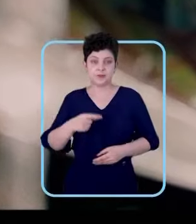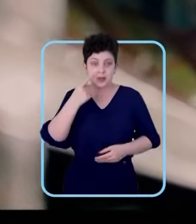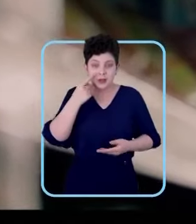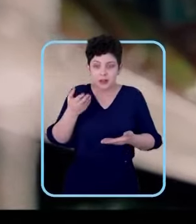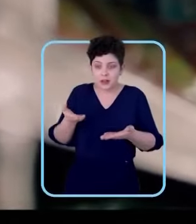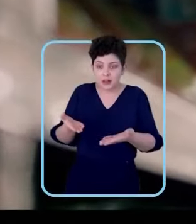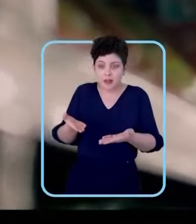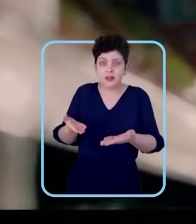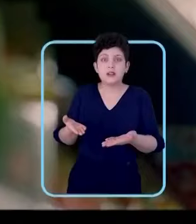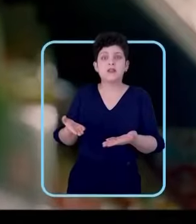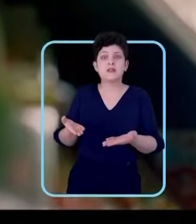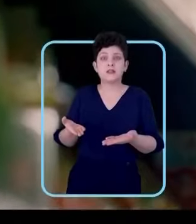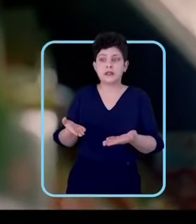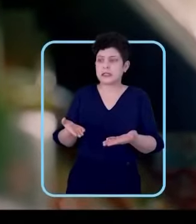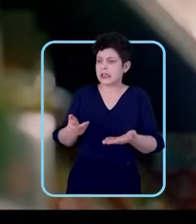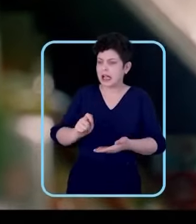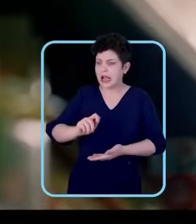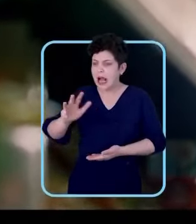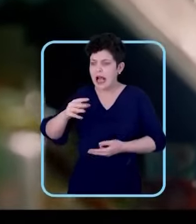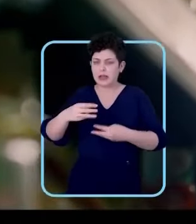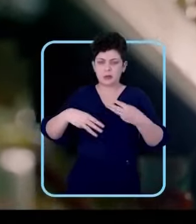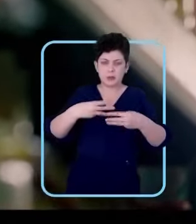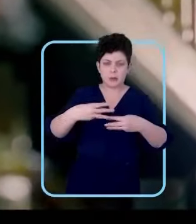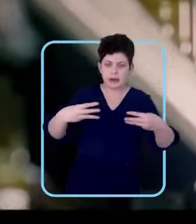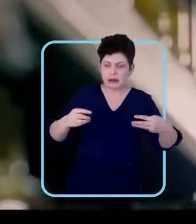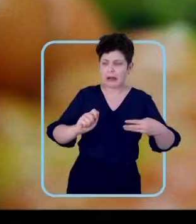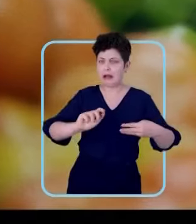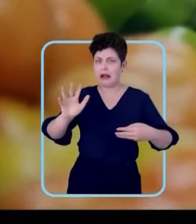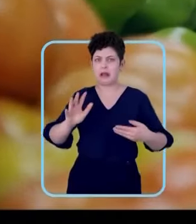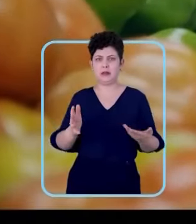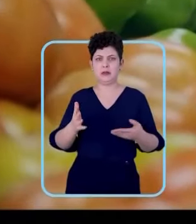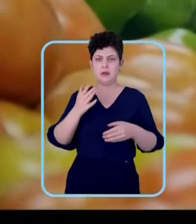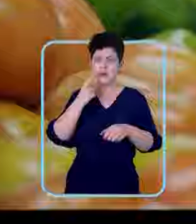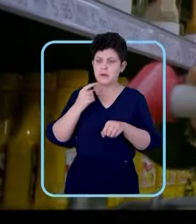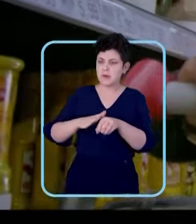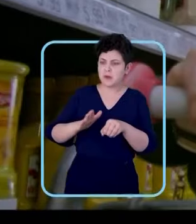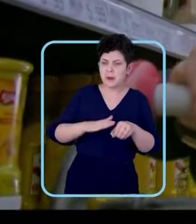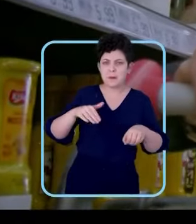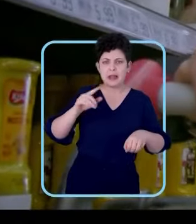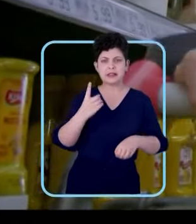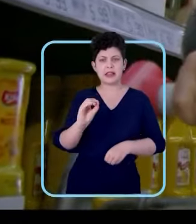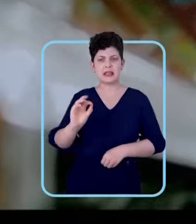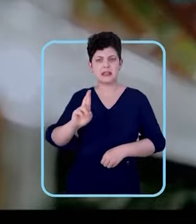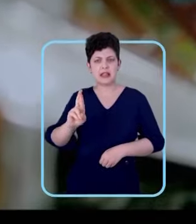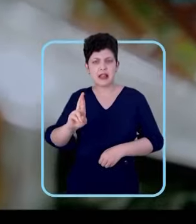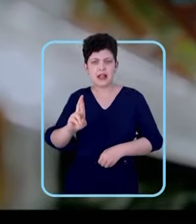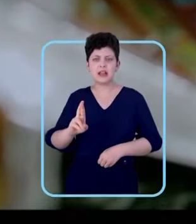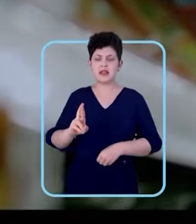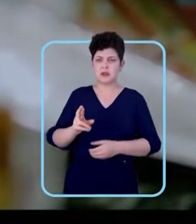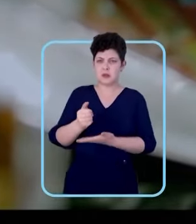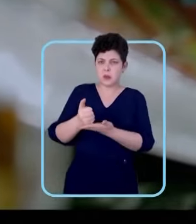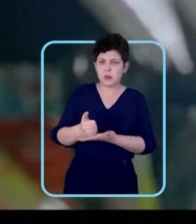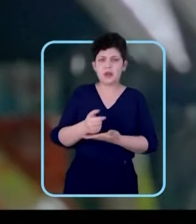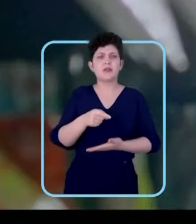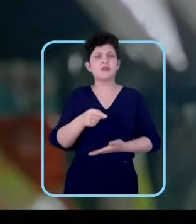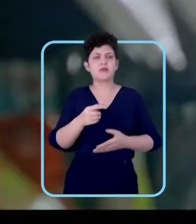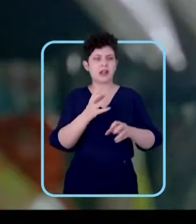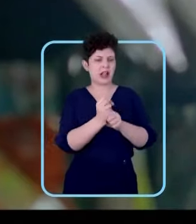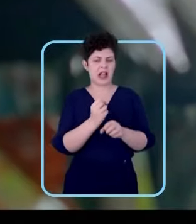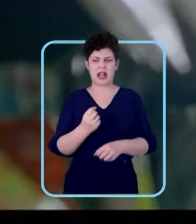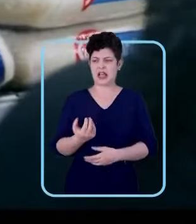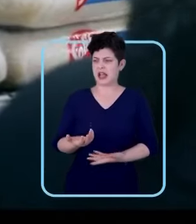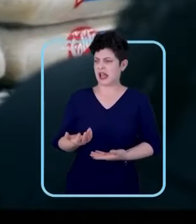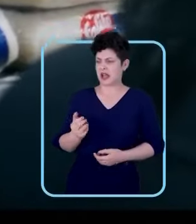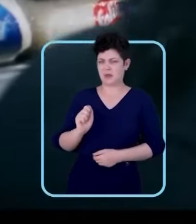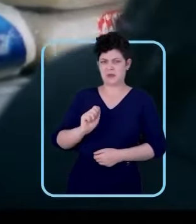Olha o preço, minha filha. O molho está caro, o macarrão está caro. O tomate está mais de 10 reais o quilo. Vai fazendo a conta aí, Célia. Ah, não